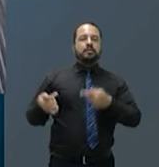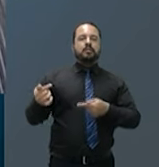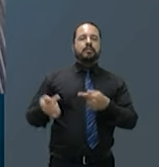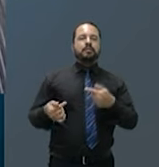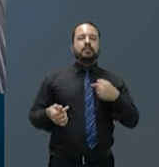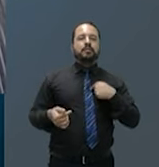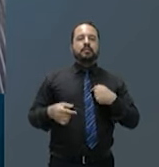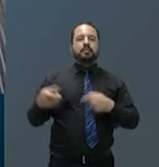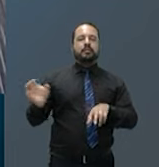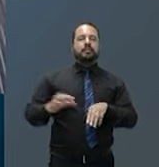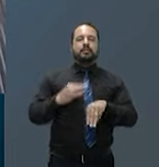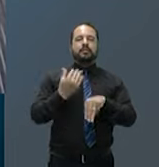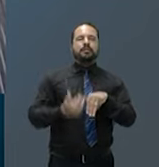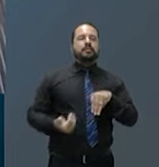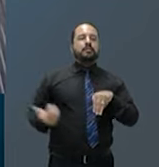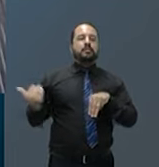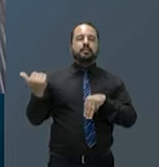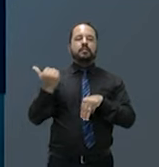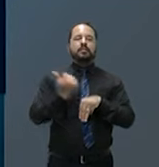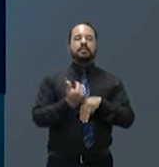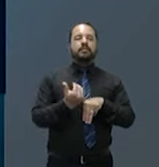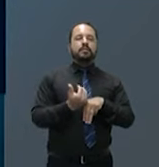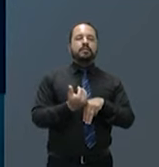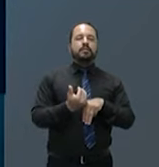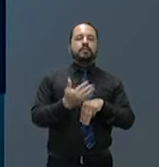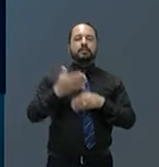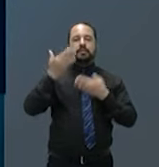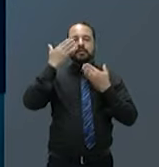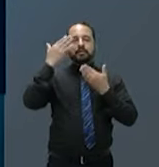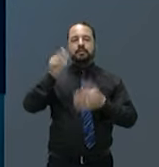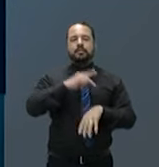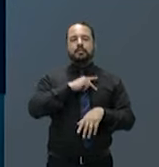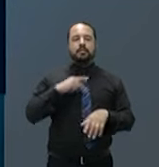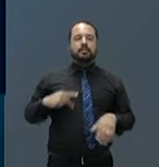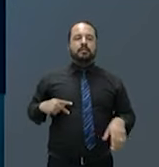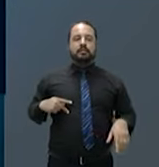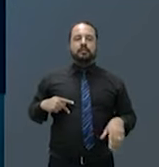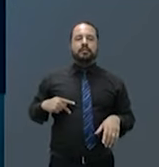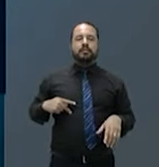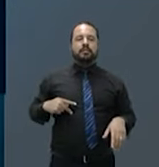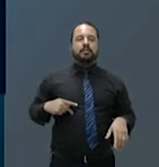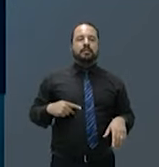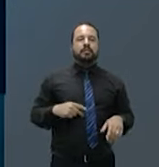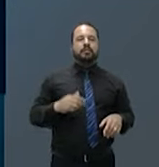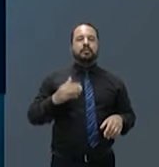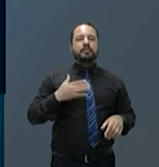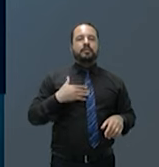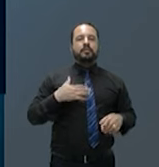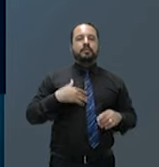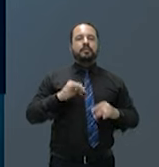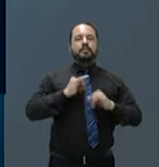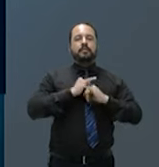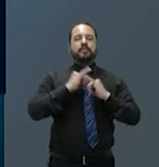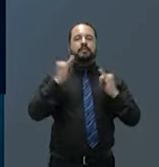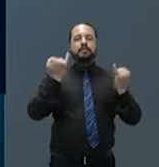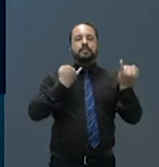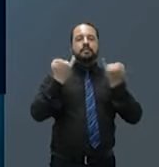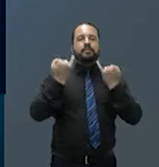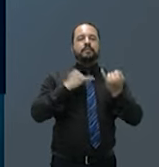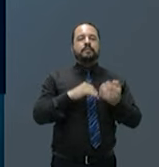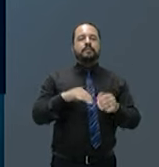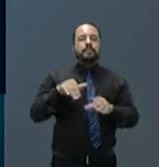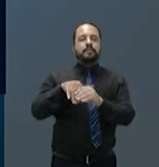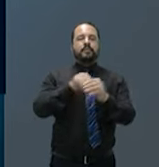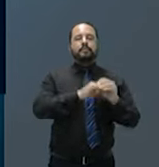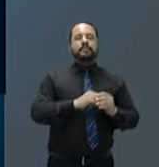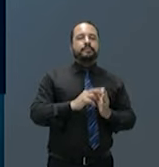Vossa Excelência. Agradeço, senhora presidente. Muito obrigada. Então, eu proclamo o resultado. Após o voto do